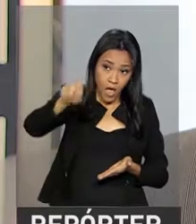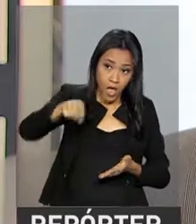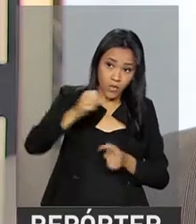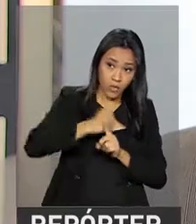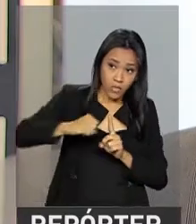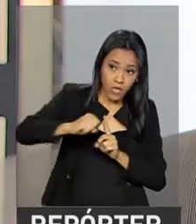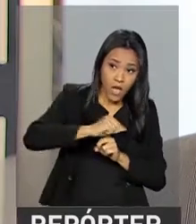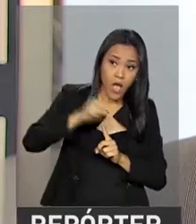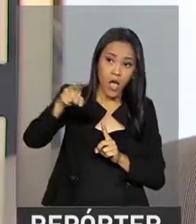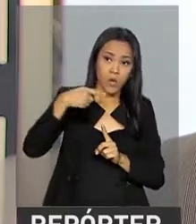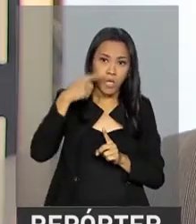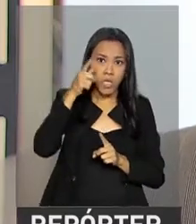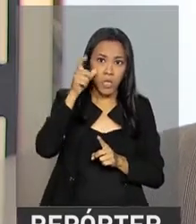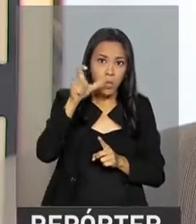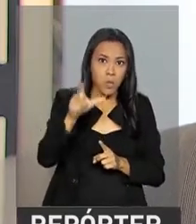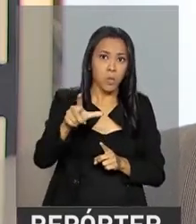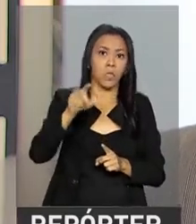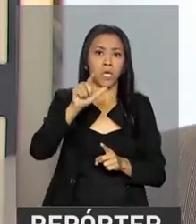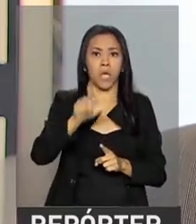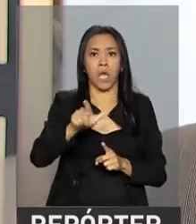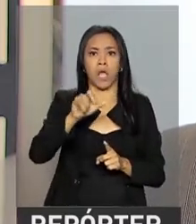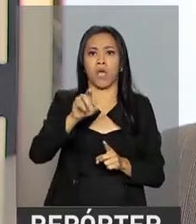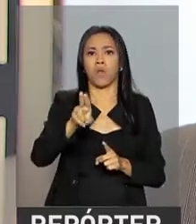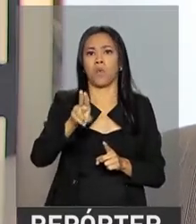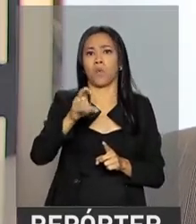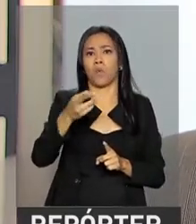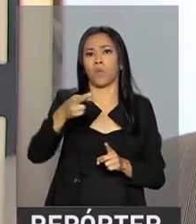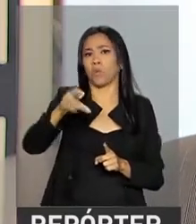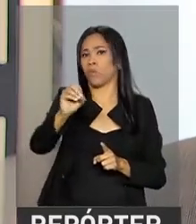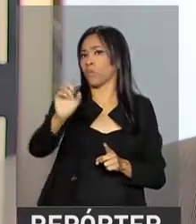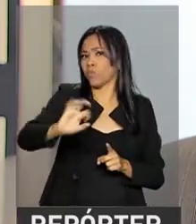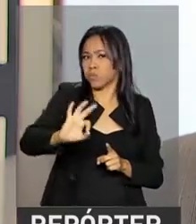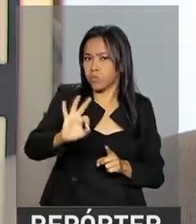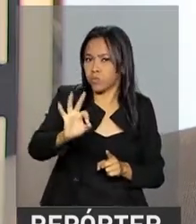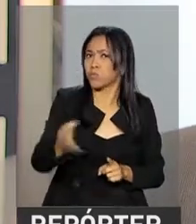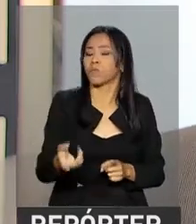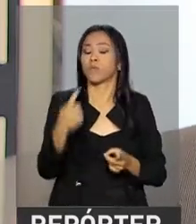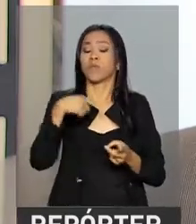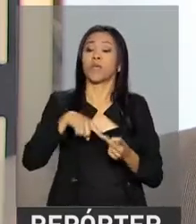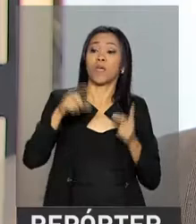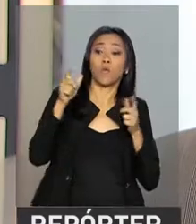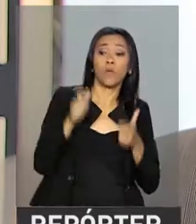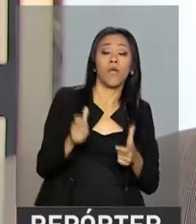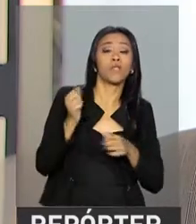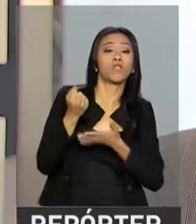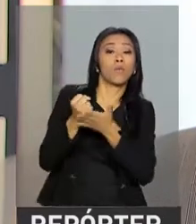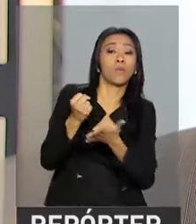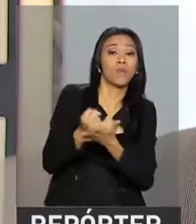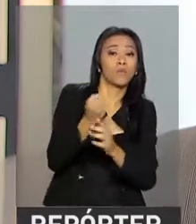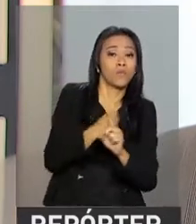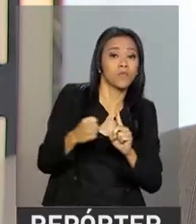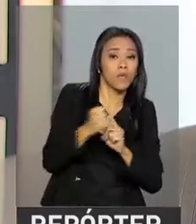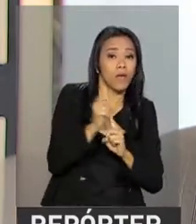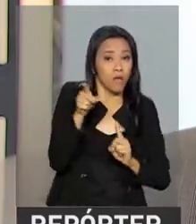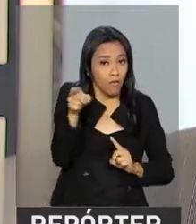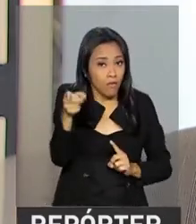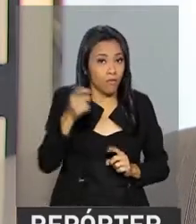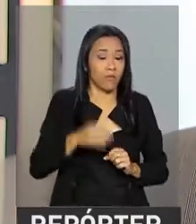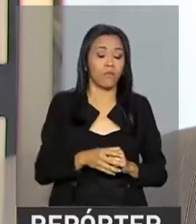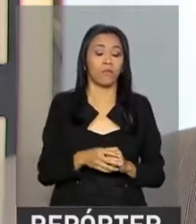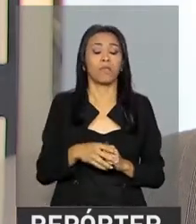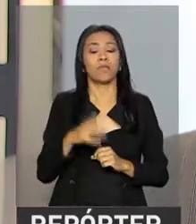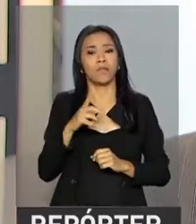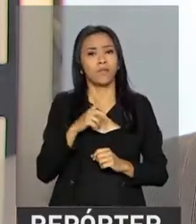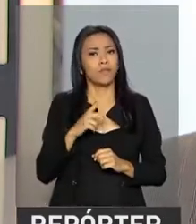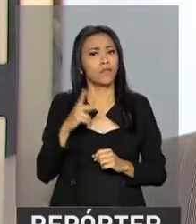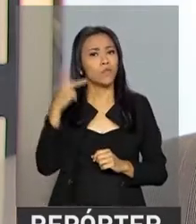sem fins lucrativos é reconhecida como o do conde assistência social né a e que tenha diz que esteja